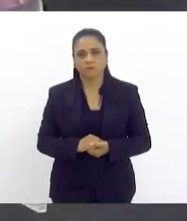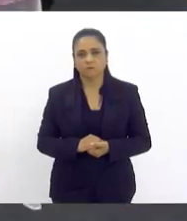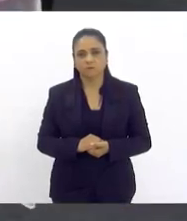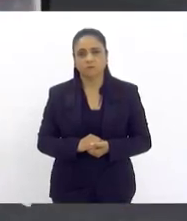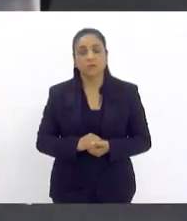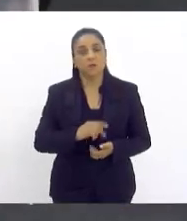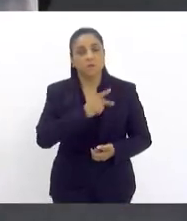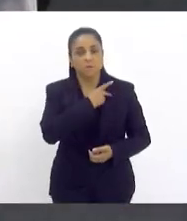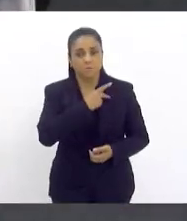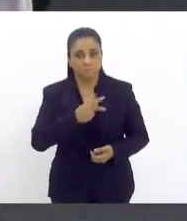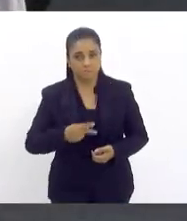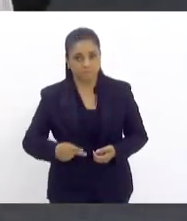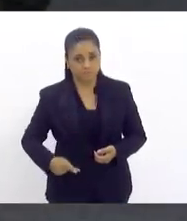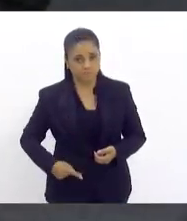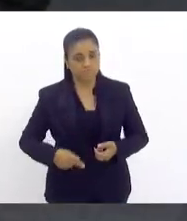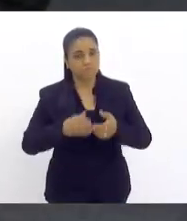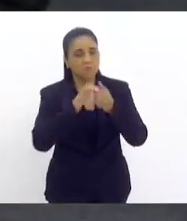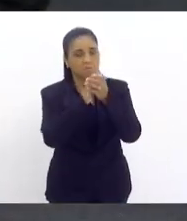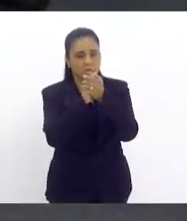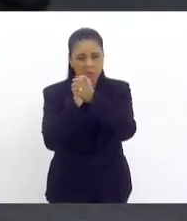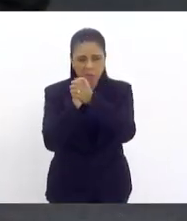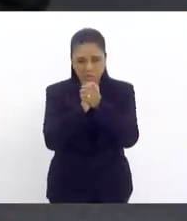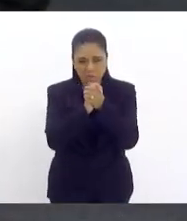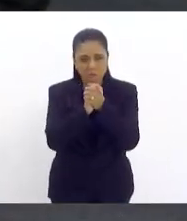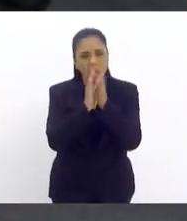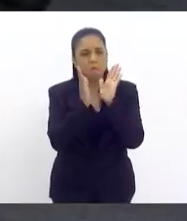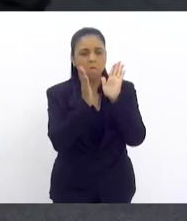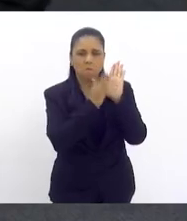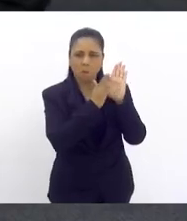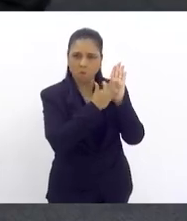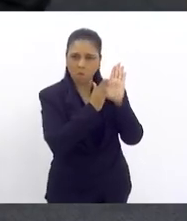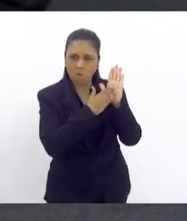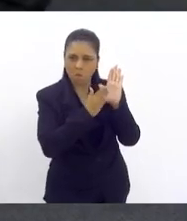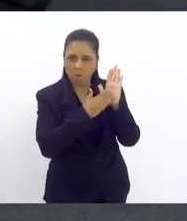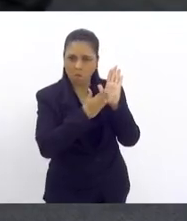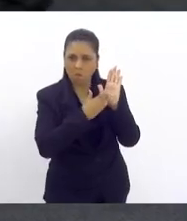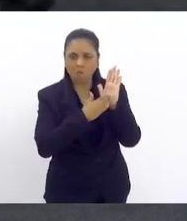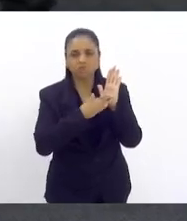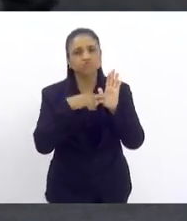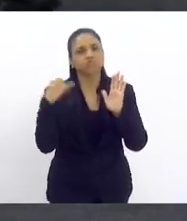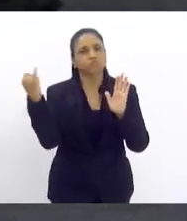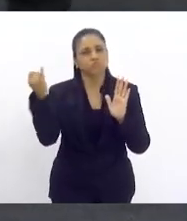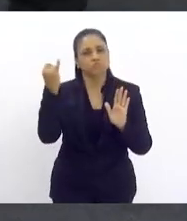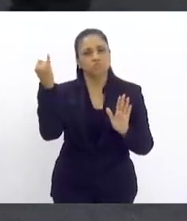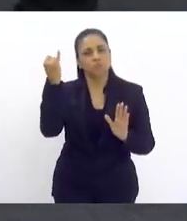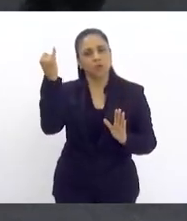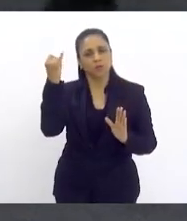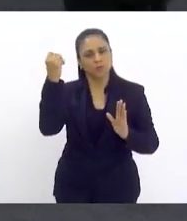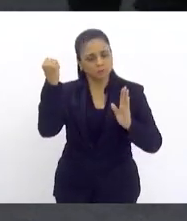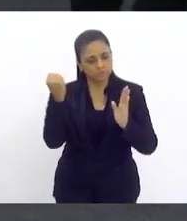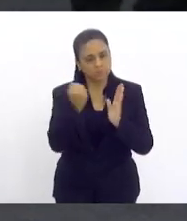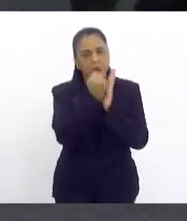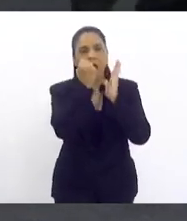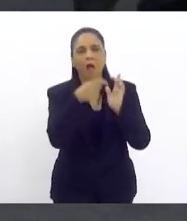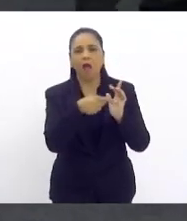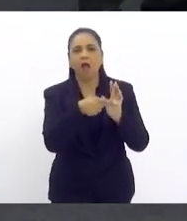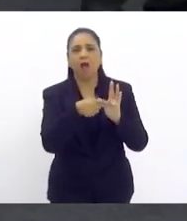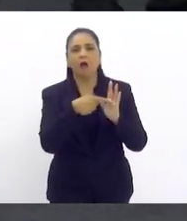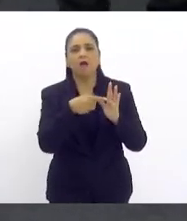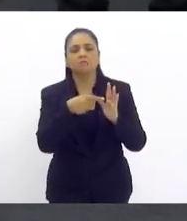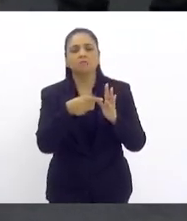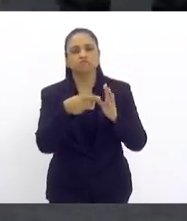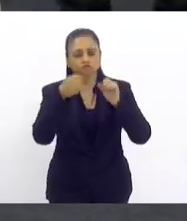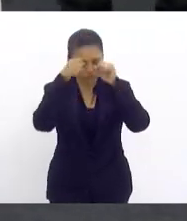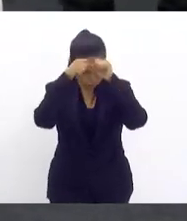Senhor presidente, primeiro parabenizá-lo pela proposta, destacar a importância da detecção de